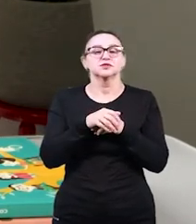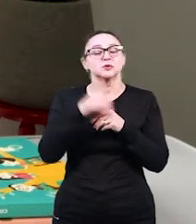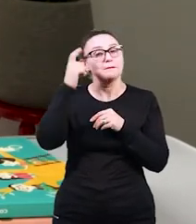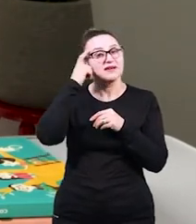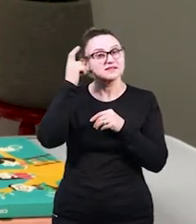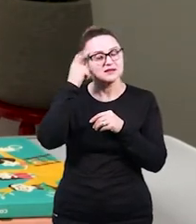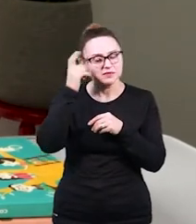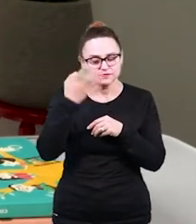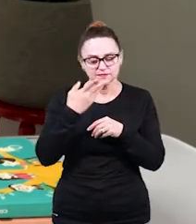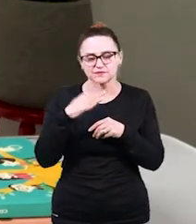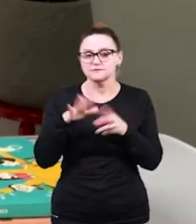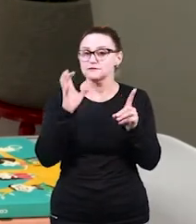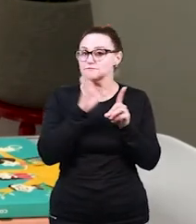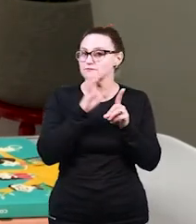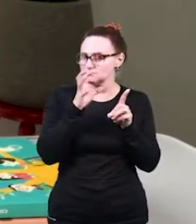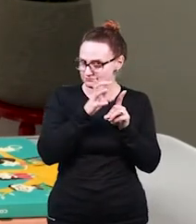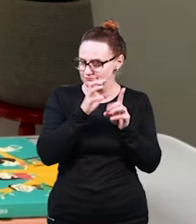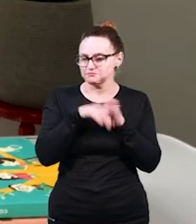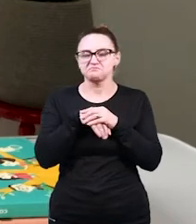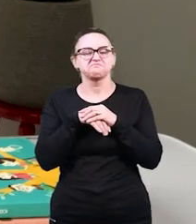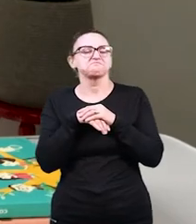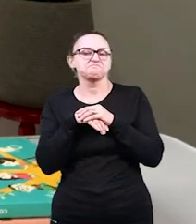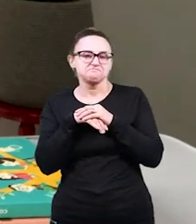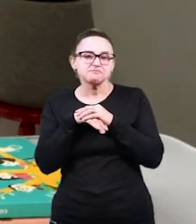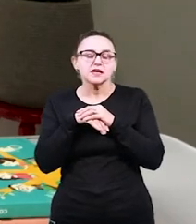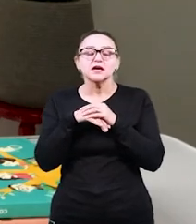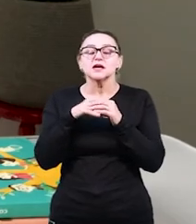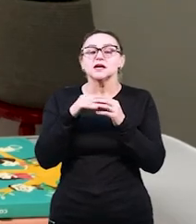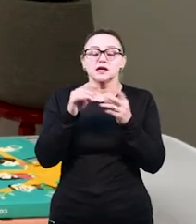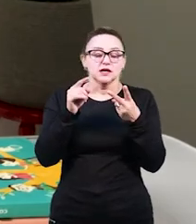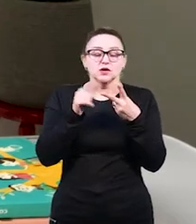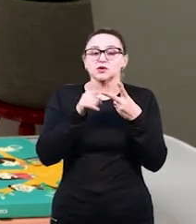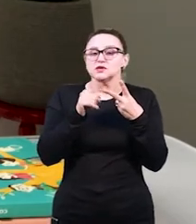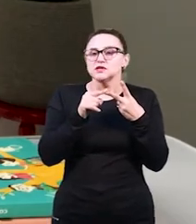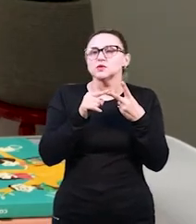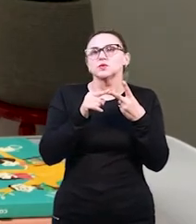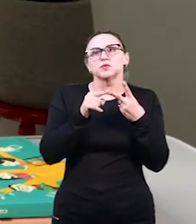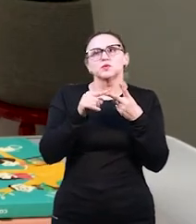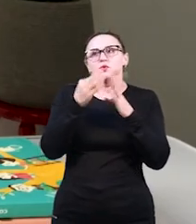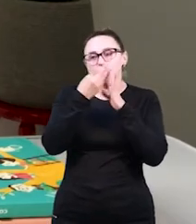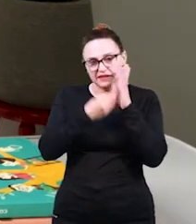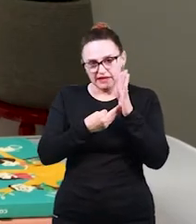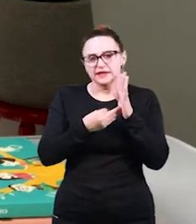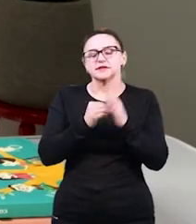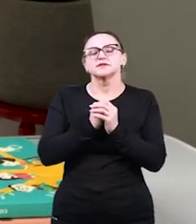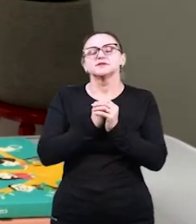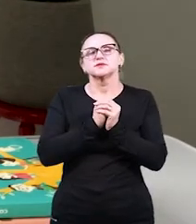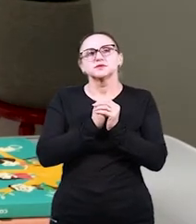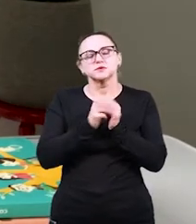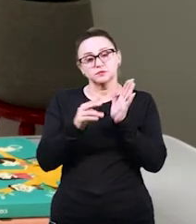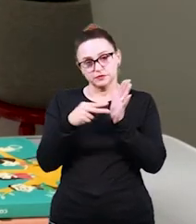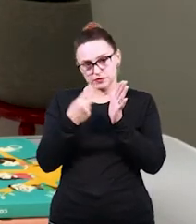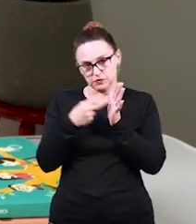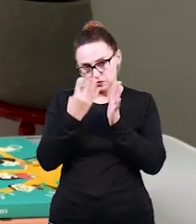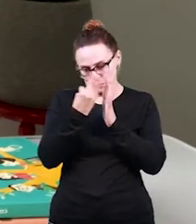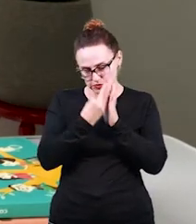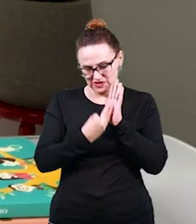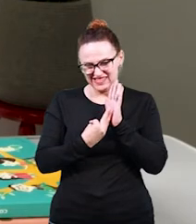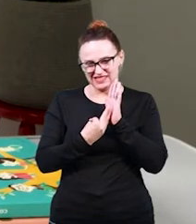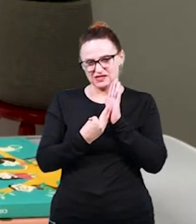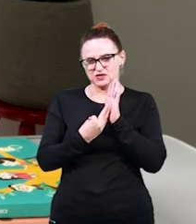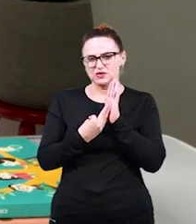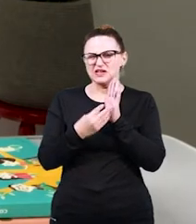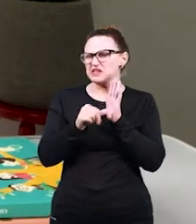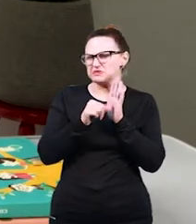criança. O segundo texto que ela traz pra gente como exemplo, né, é muito diferente desse primeiro, né? Esse primeiro